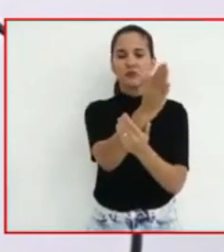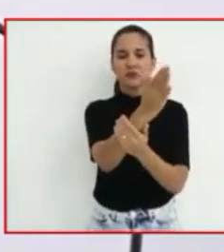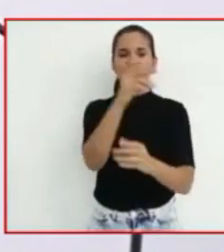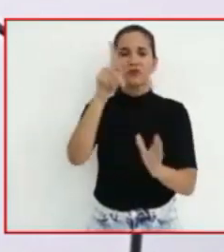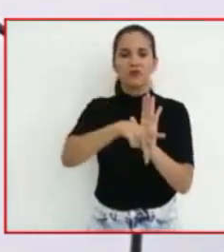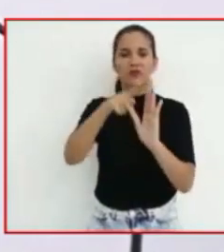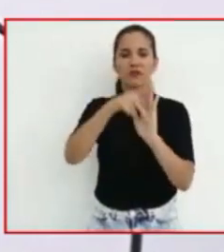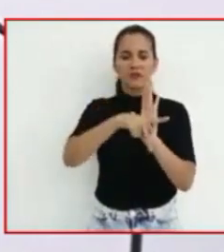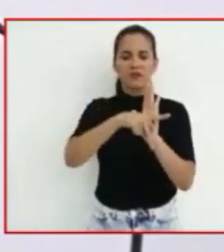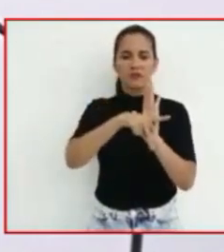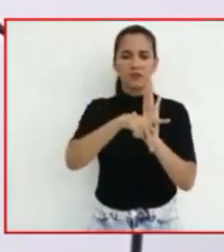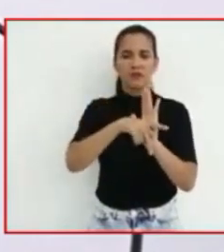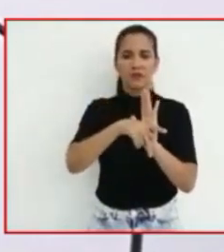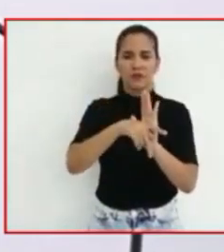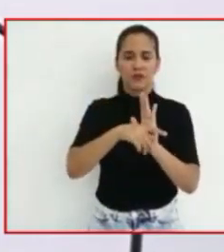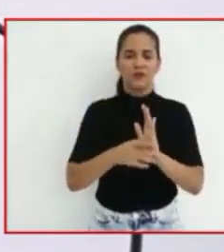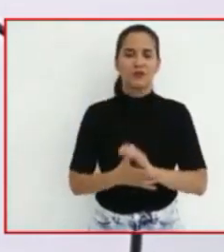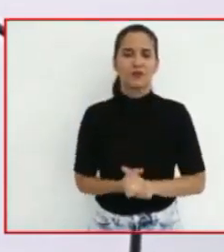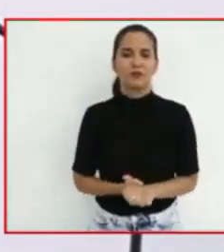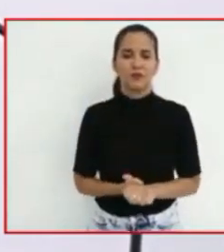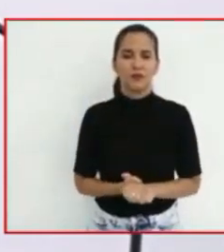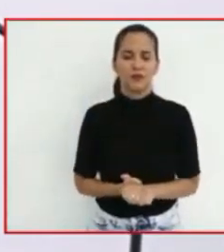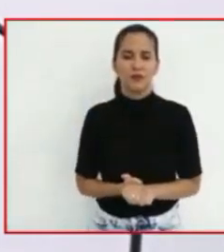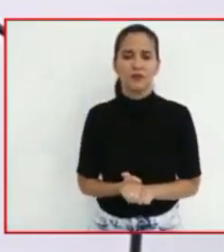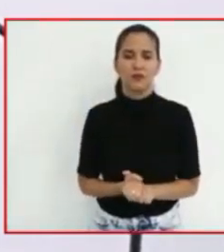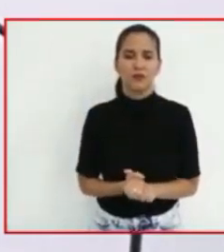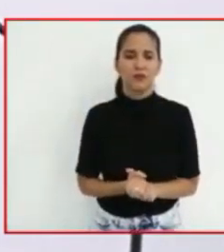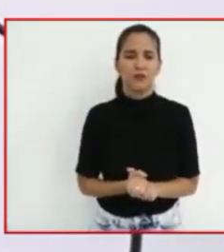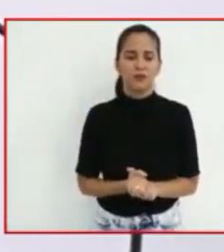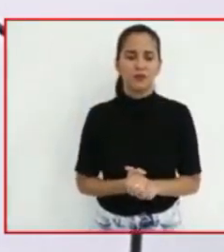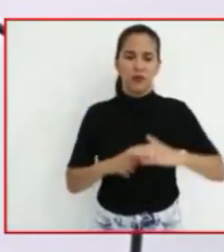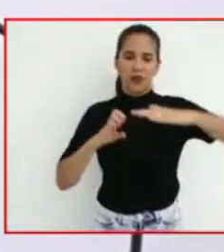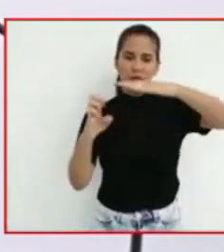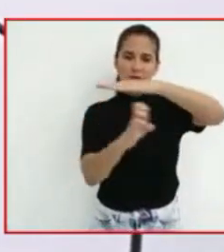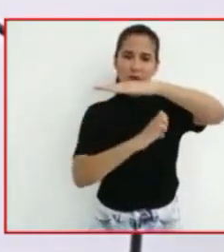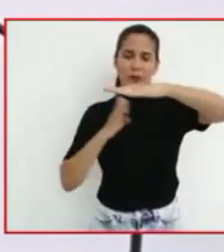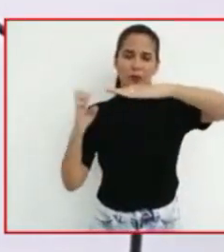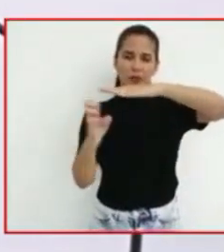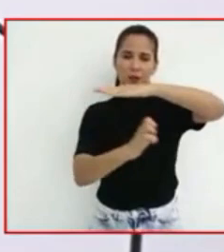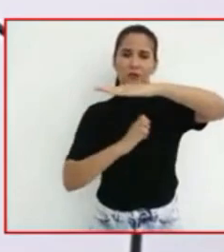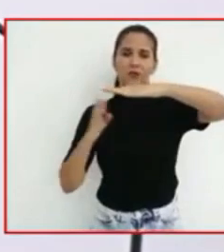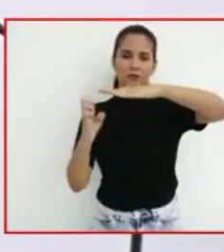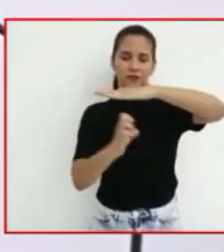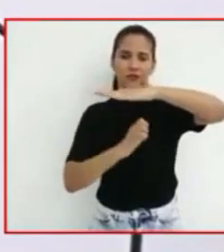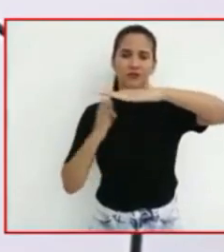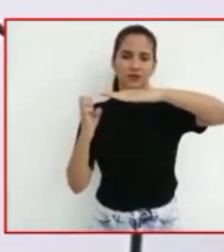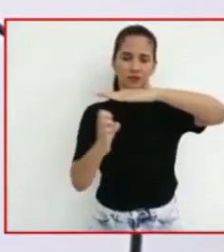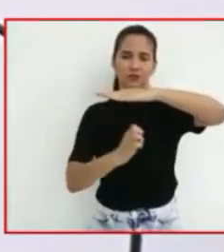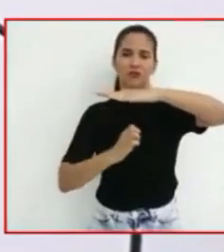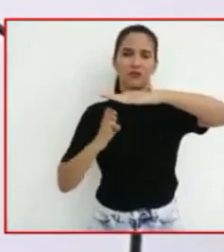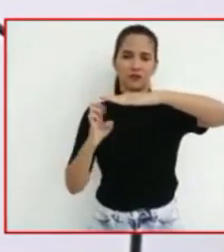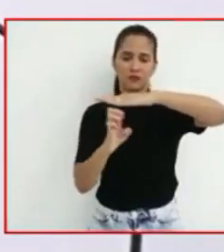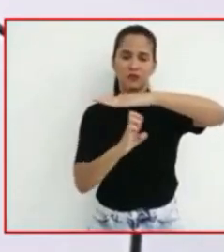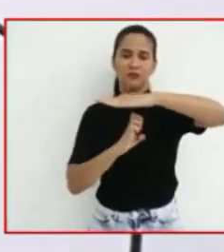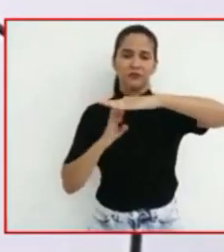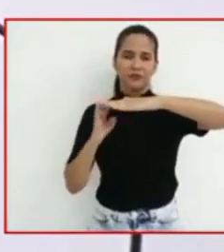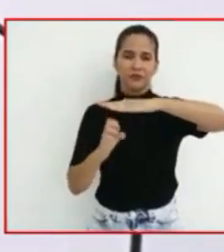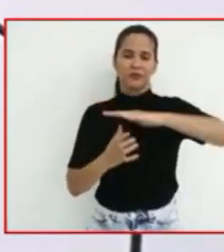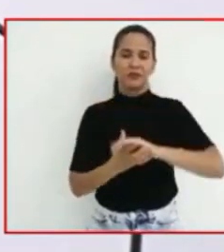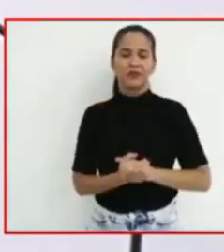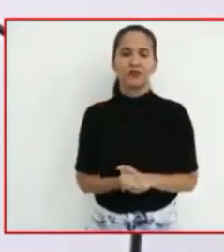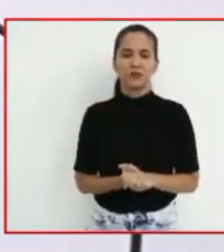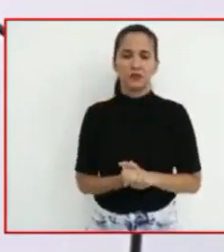projeto onde deu uma concessão de uso para a Sanesu de 30 anos. E essa Câmara aprovou.